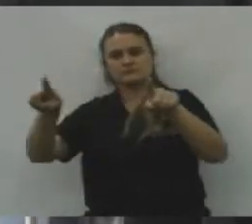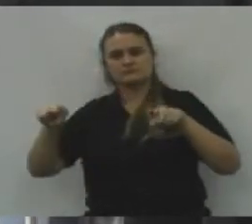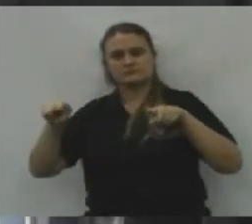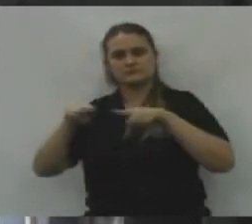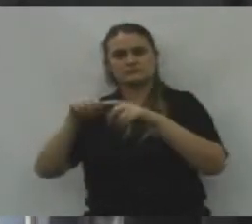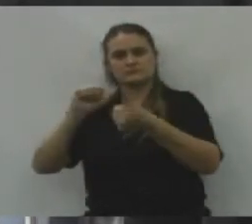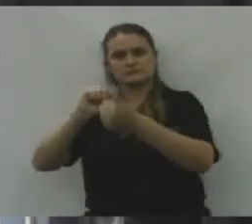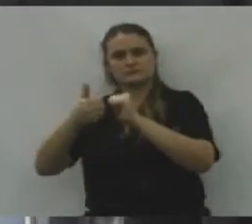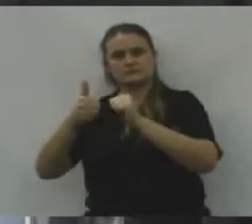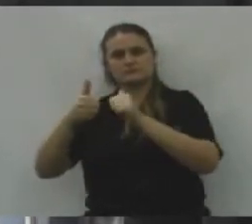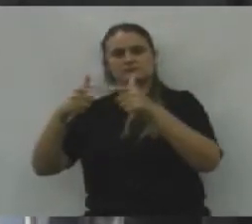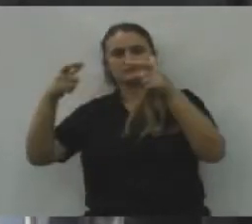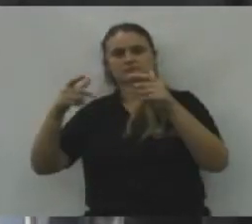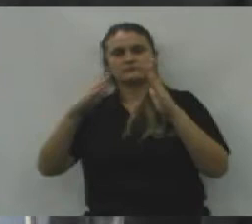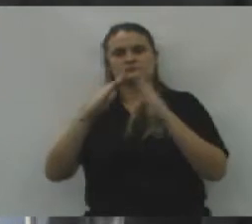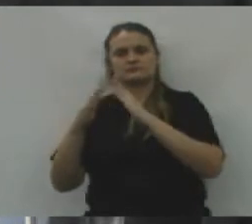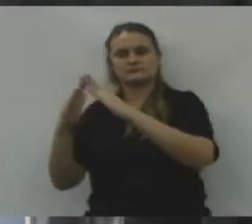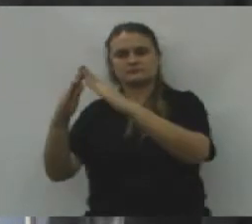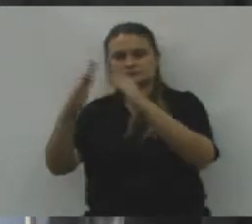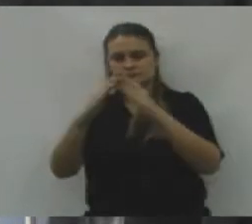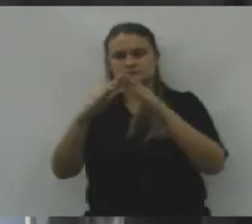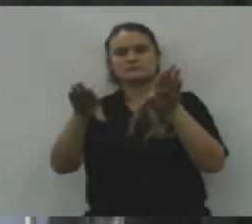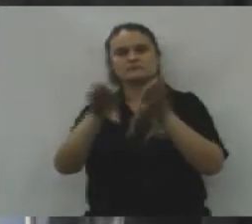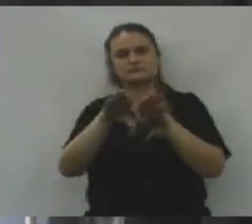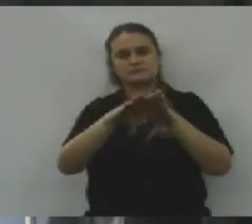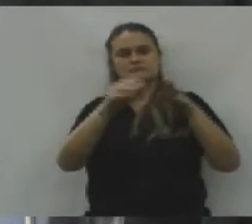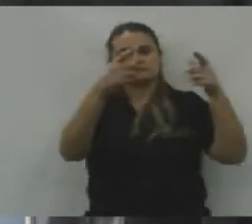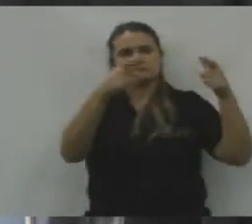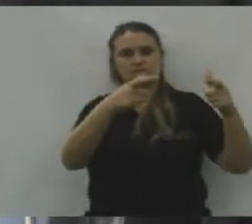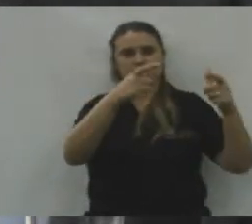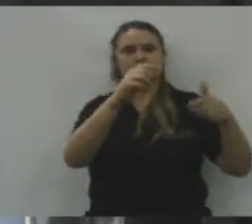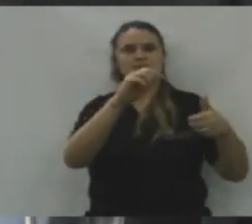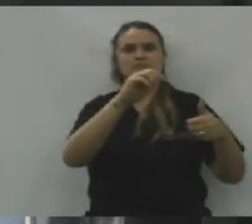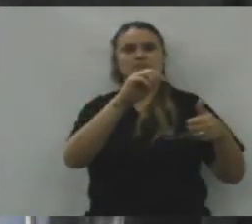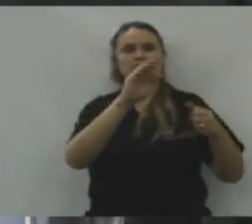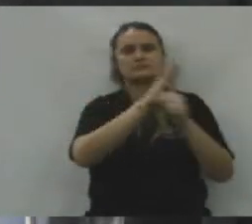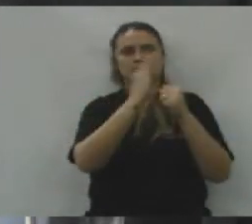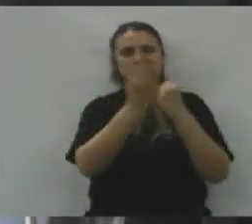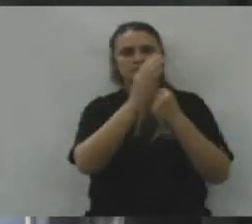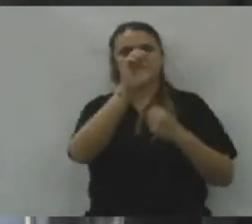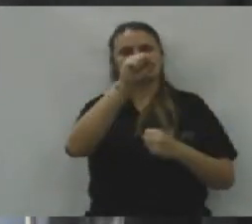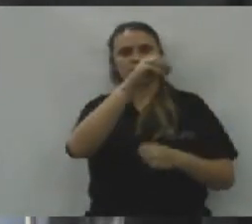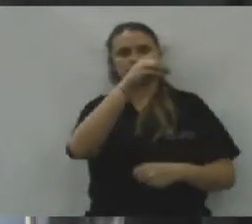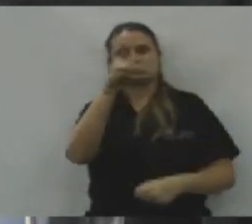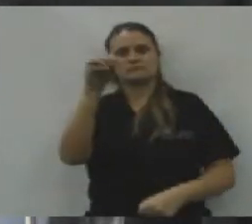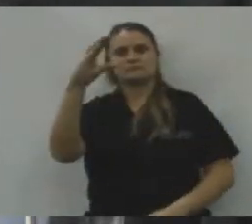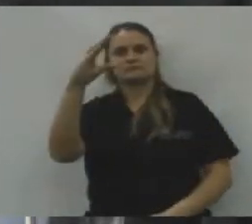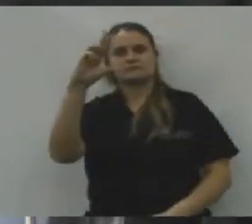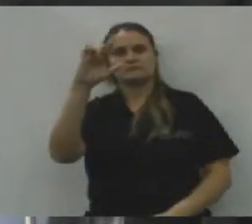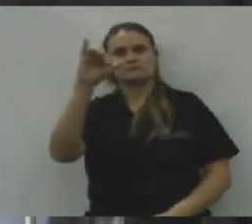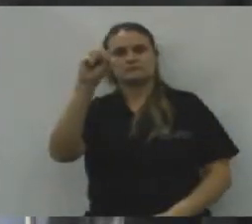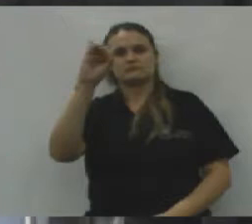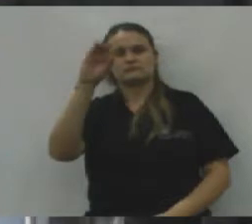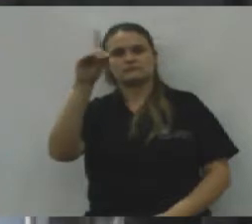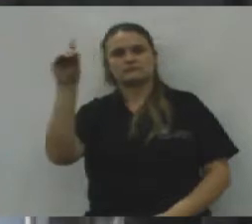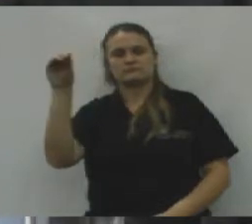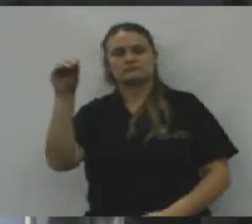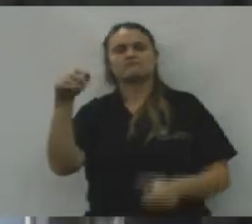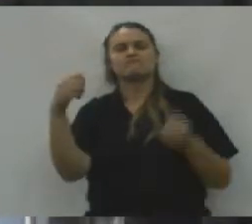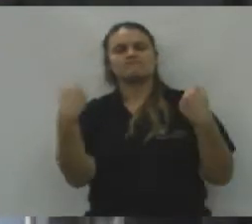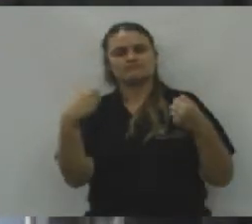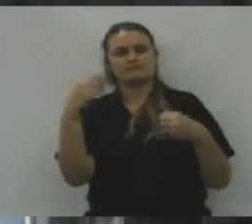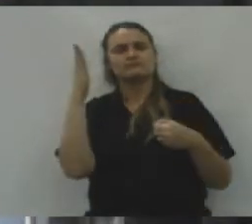região dos Conjuntos e a outra na região de São Cristóvão. E a gente fica feliz porque precisa realmente,